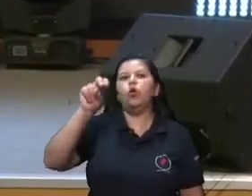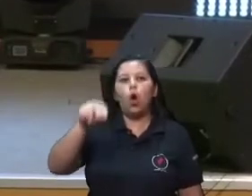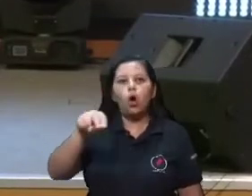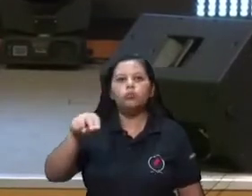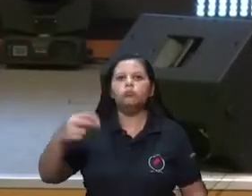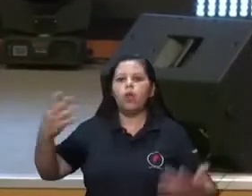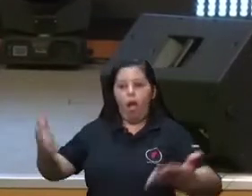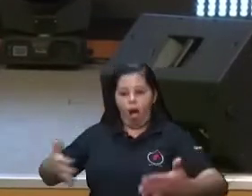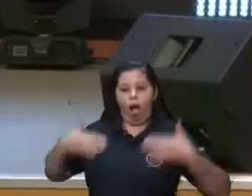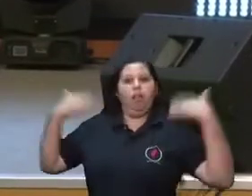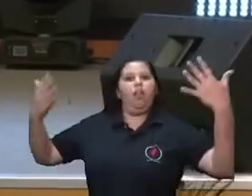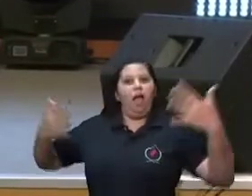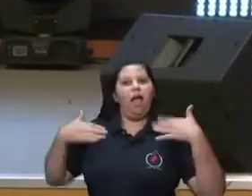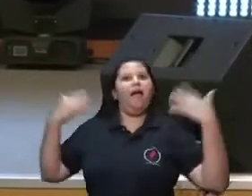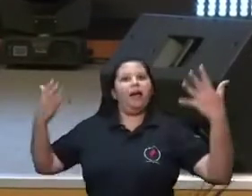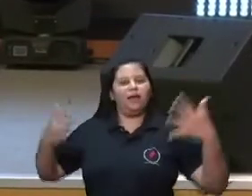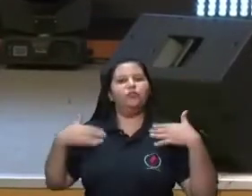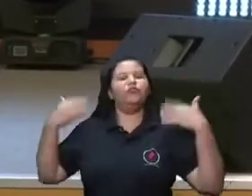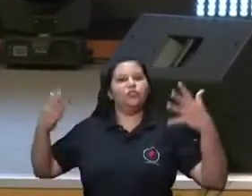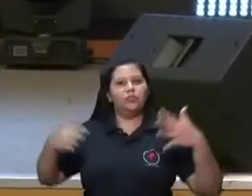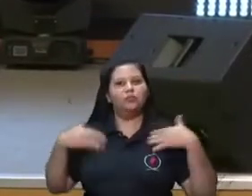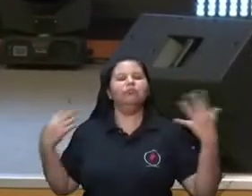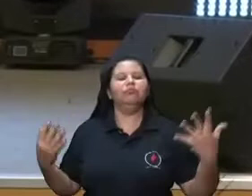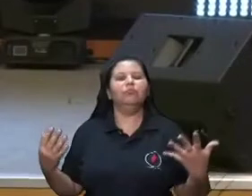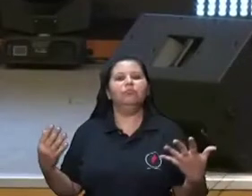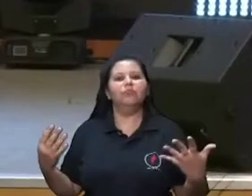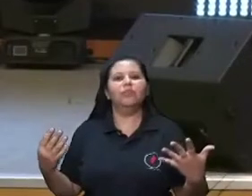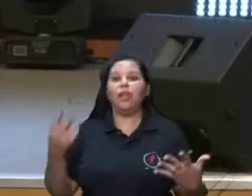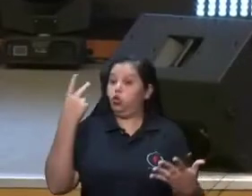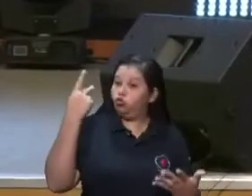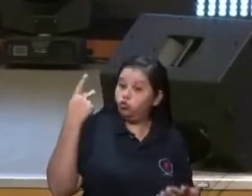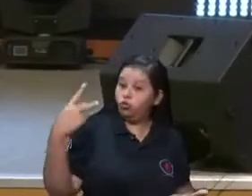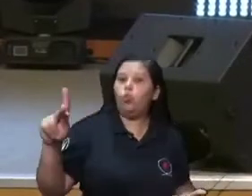alegra-te nas tuas